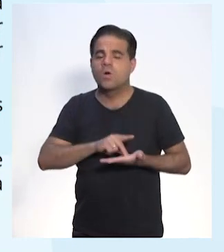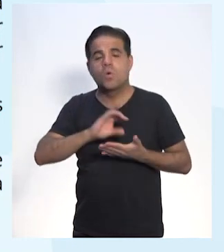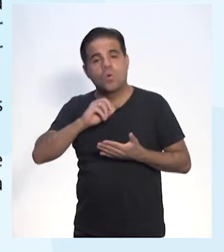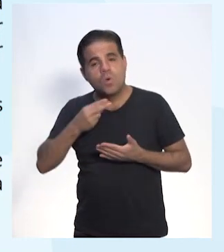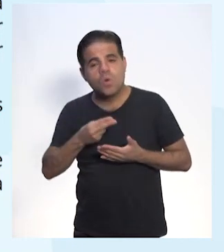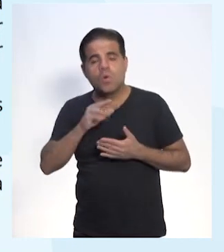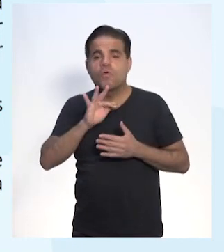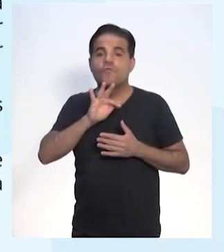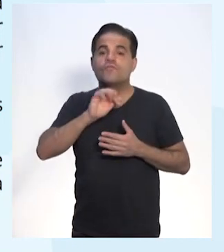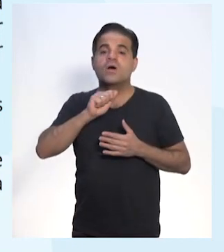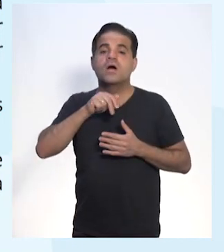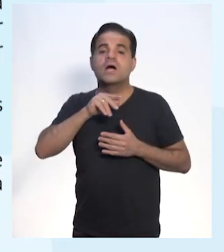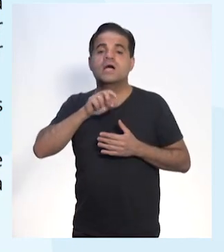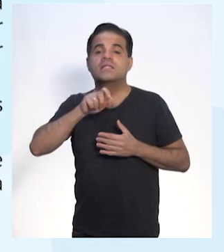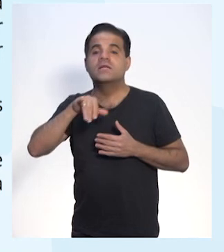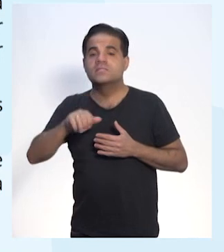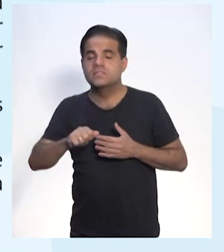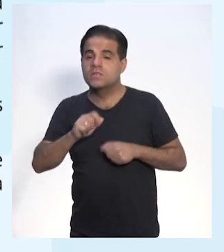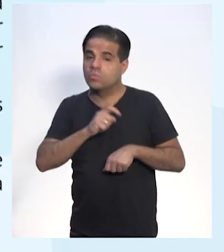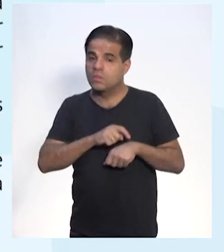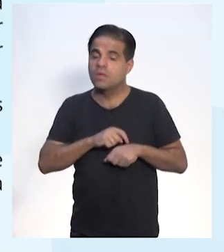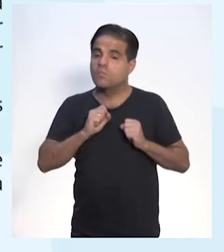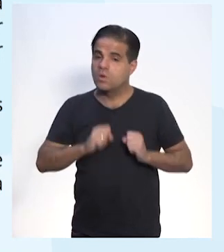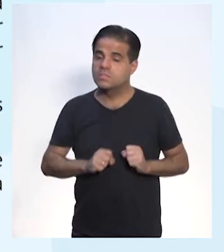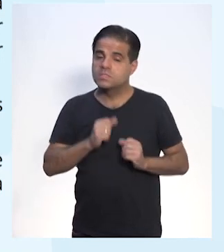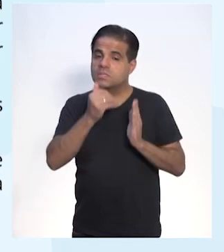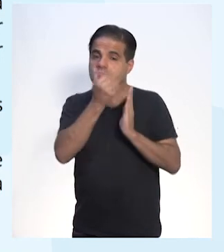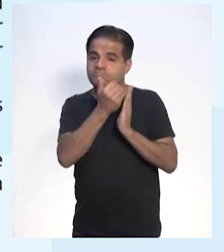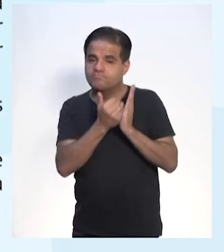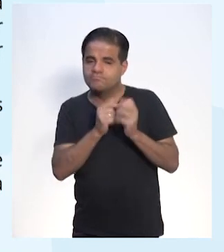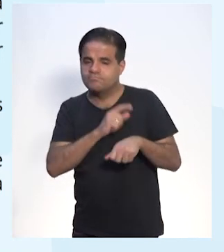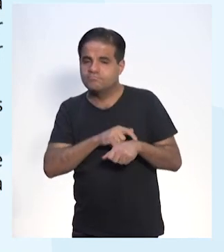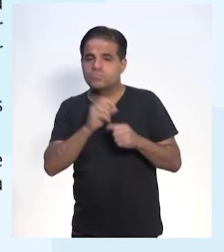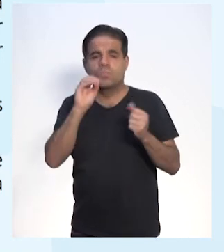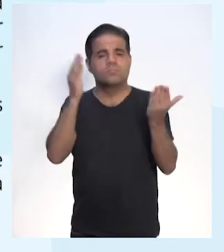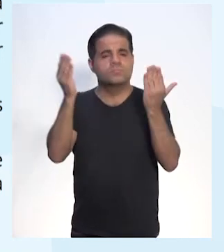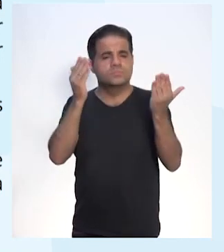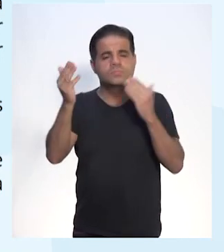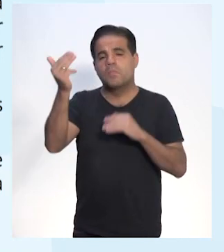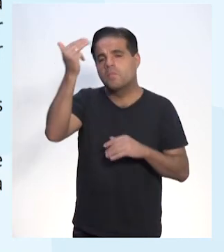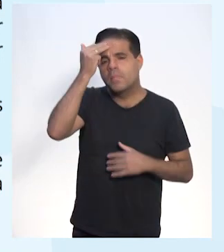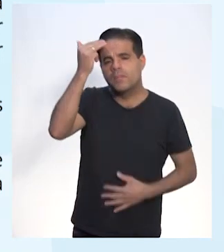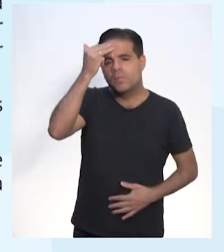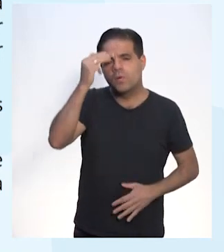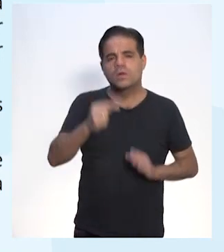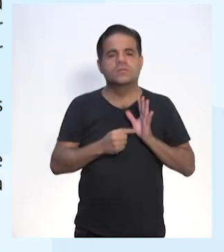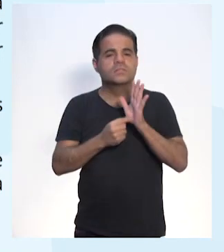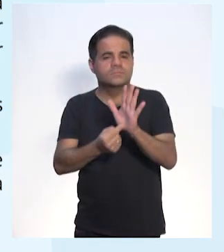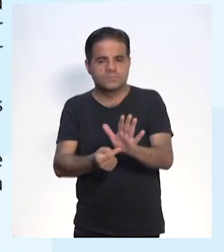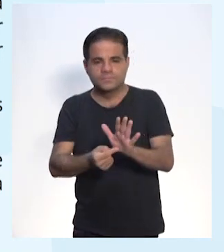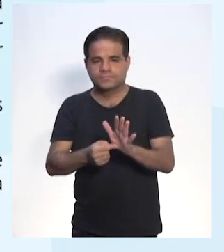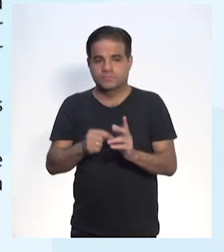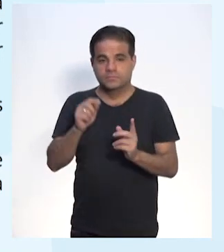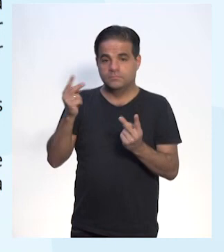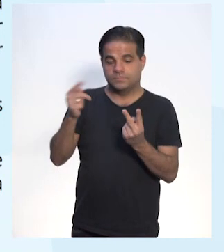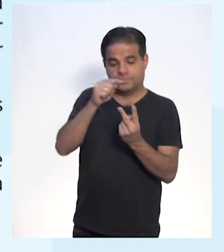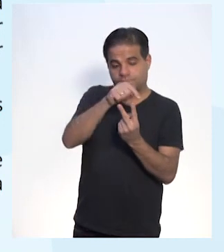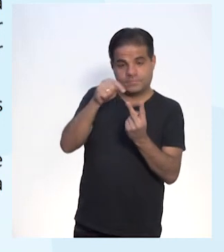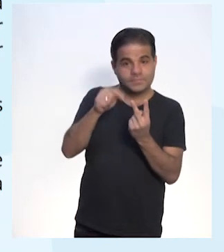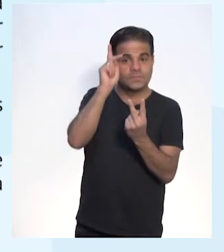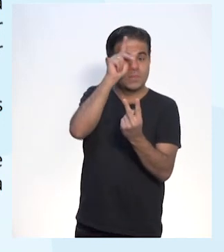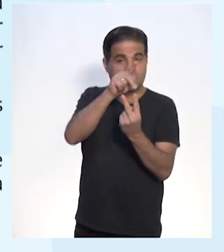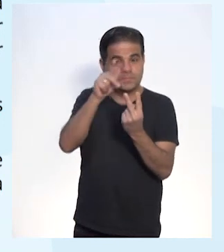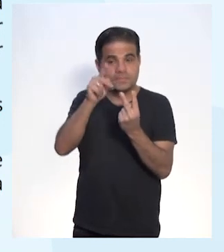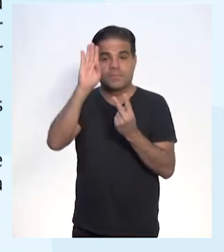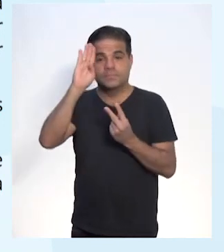pode-se afirmar que ele se caracteriza como gênero textual. Aí temos aí crônica, pois aborda uma situação que pode acontecer